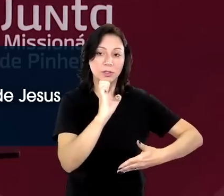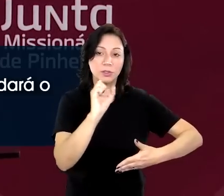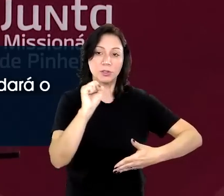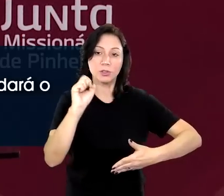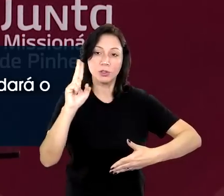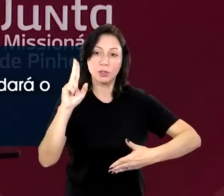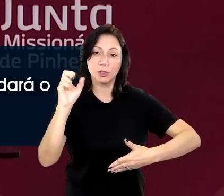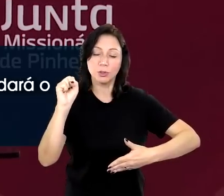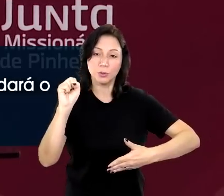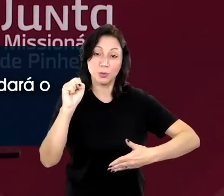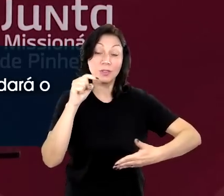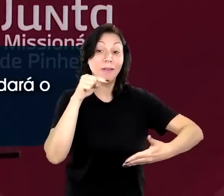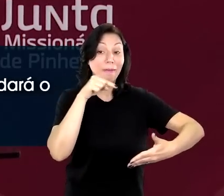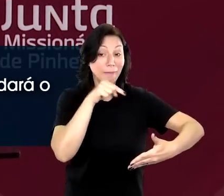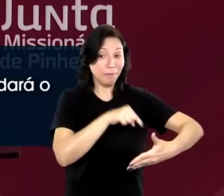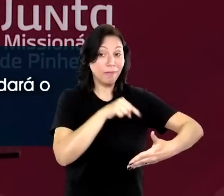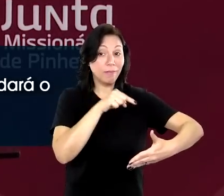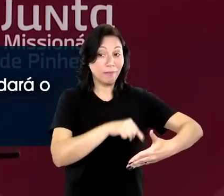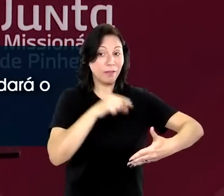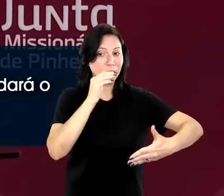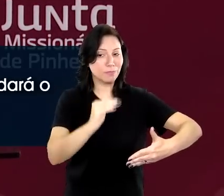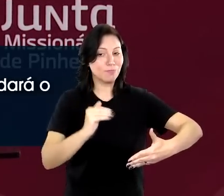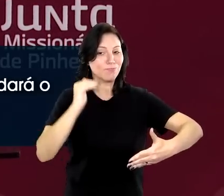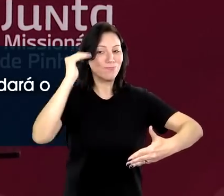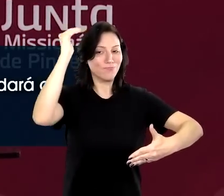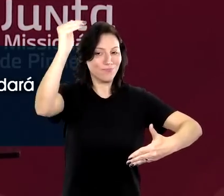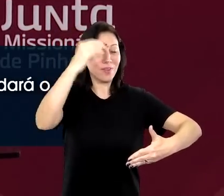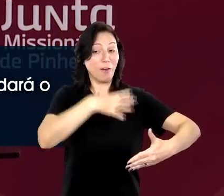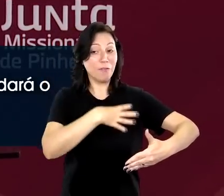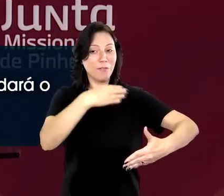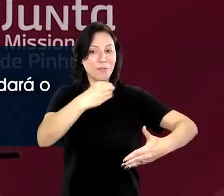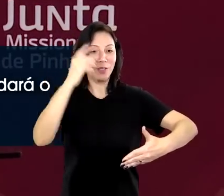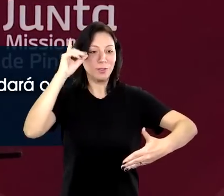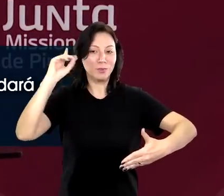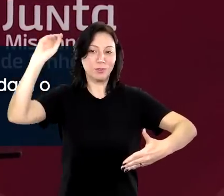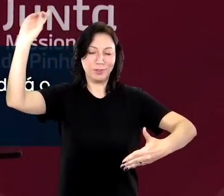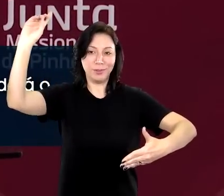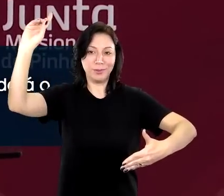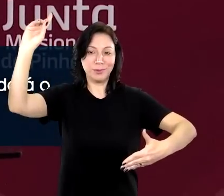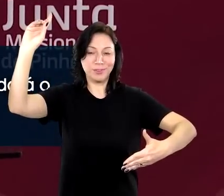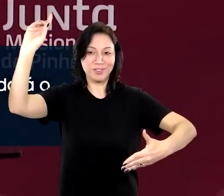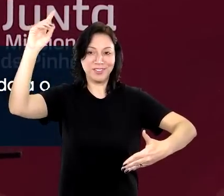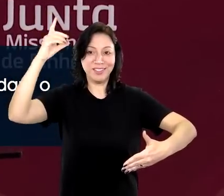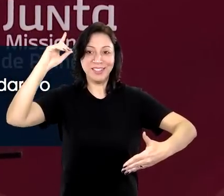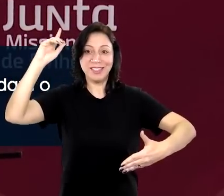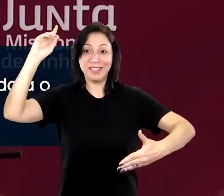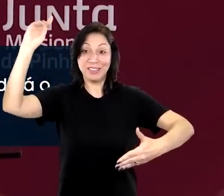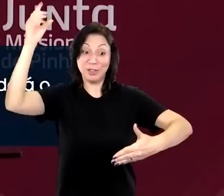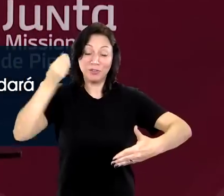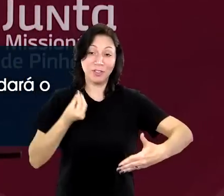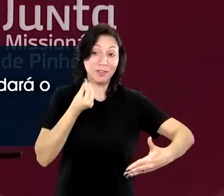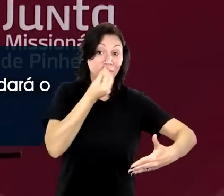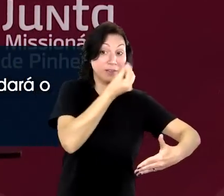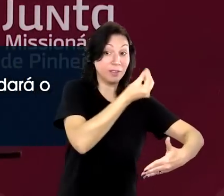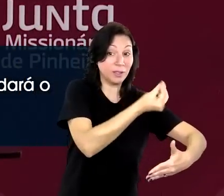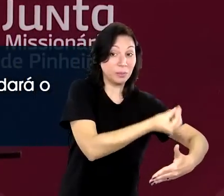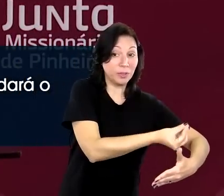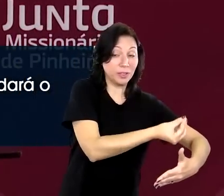Esse será grande e será chamado Filho do Altíssimo. Deus, o Senhor, lhe dará o trono de Davi, seu